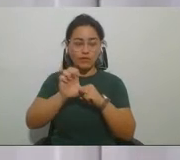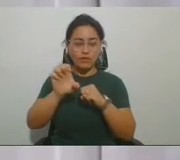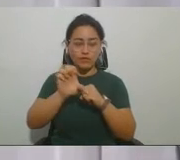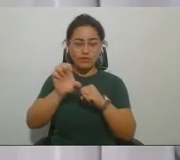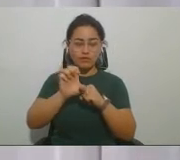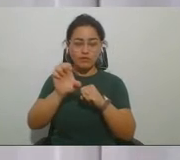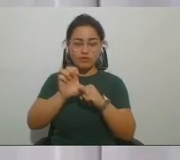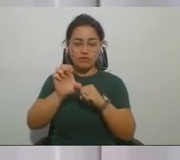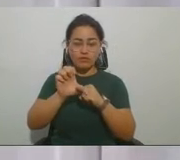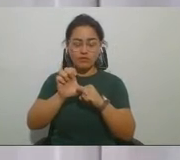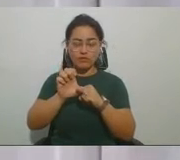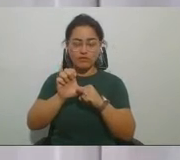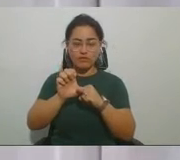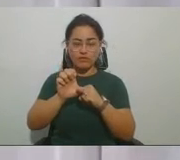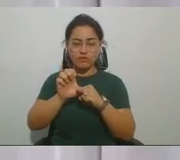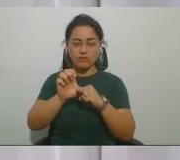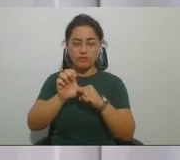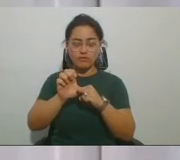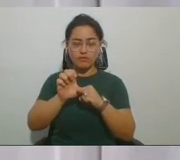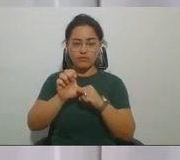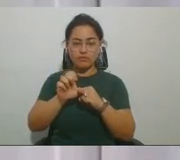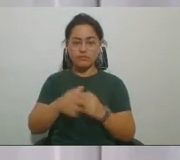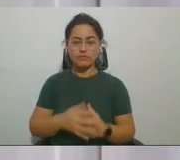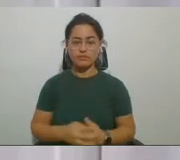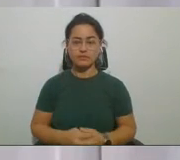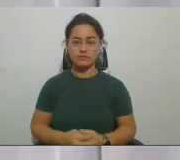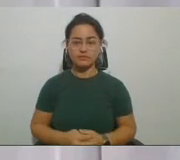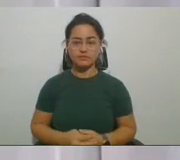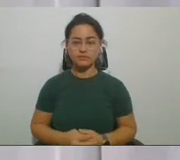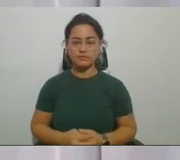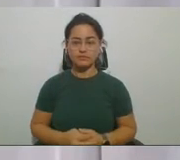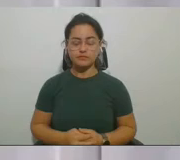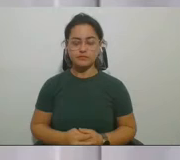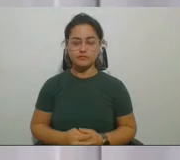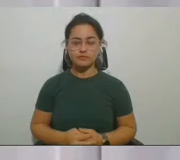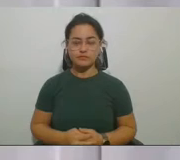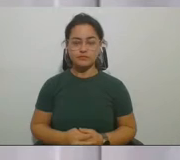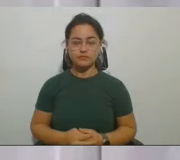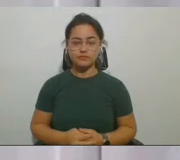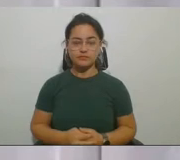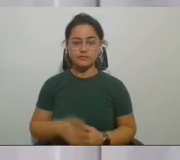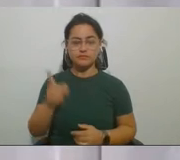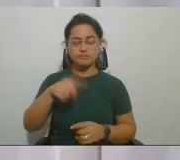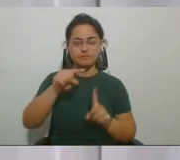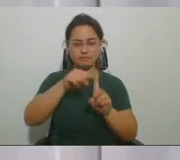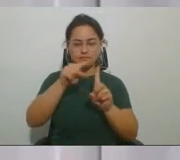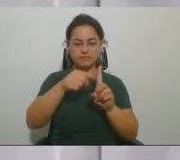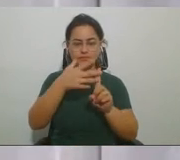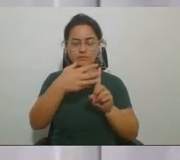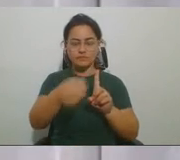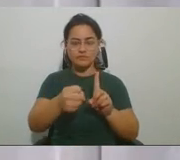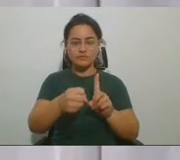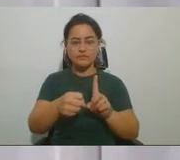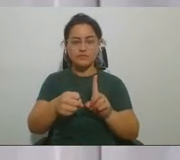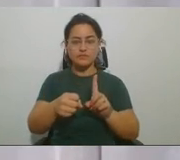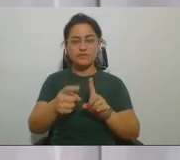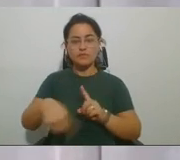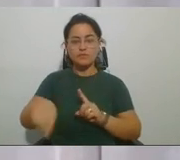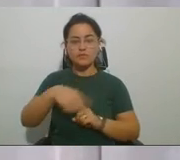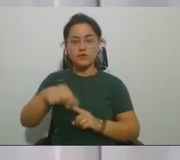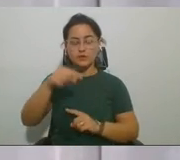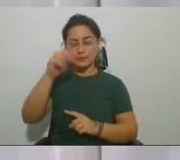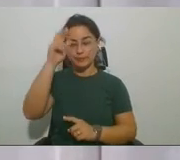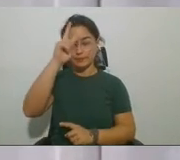na questão da procura de aborto, e temos lembrado delas muitas vezes. Dois,